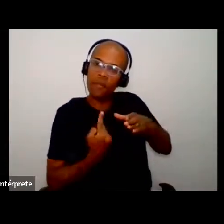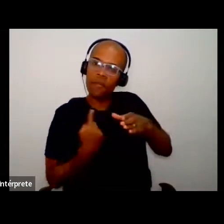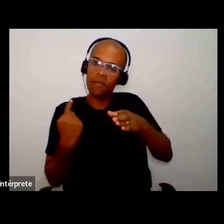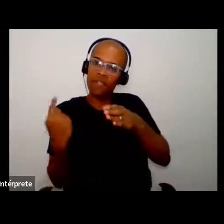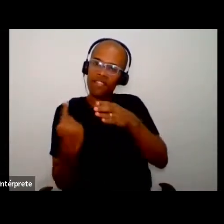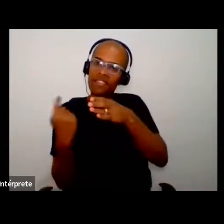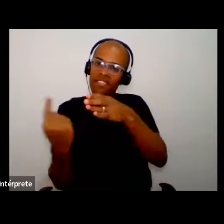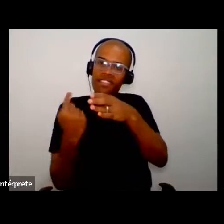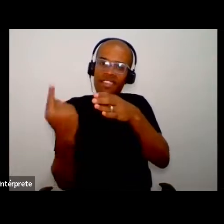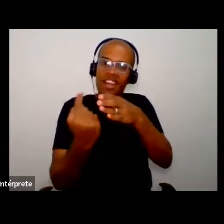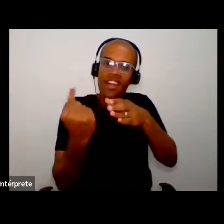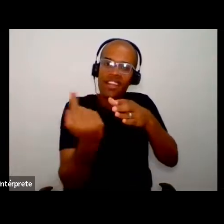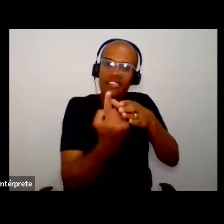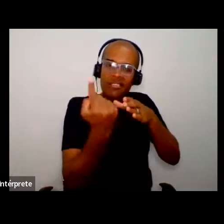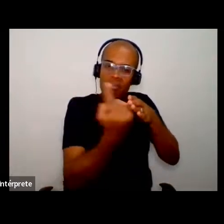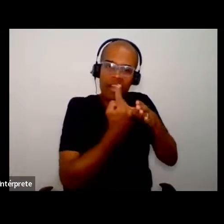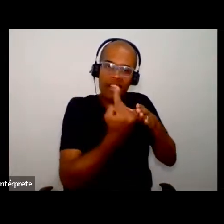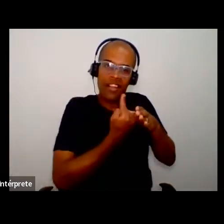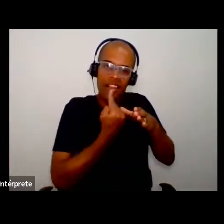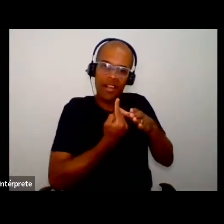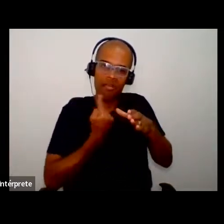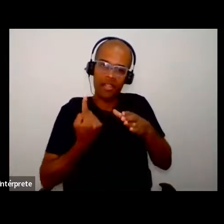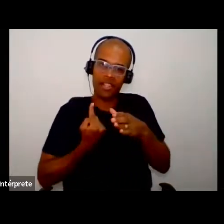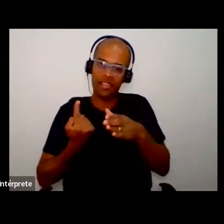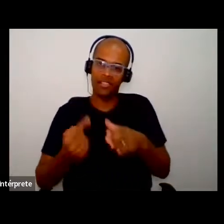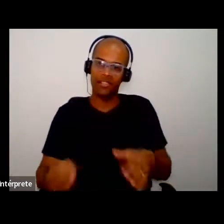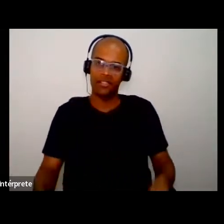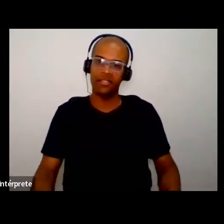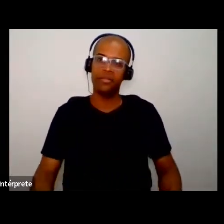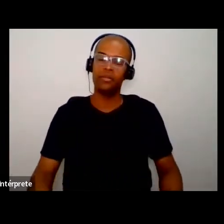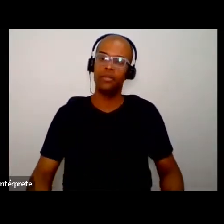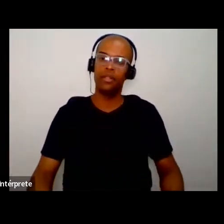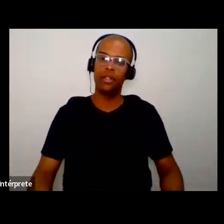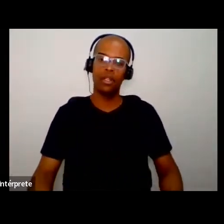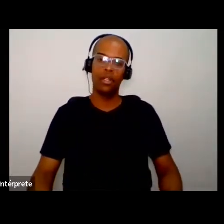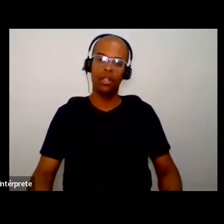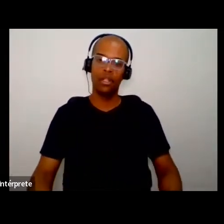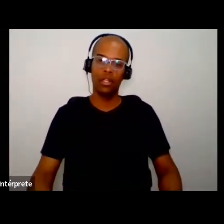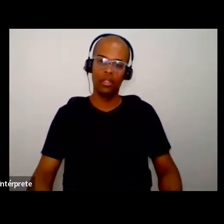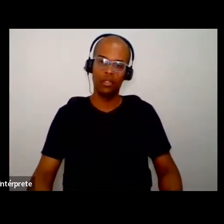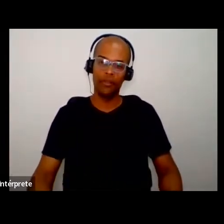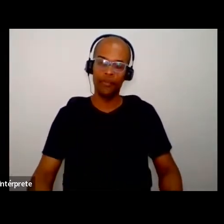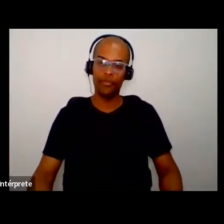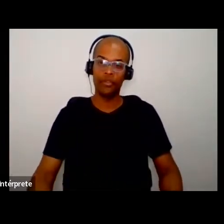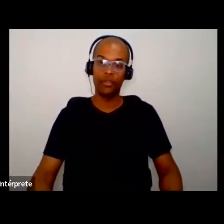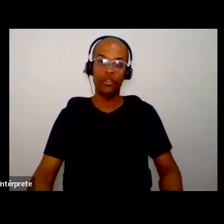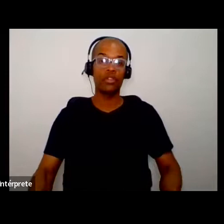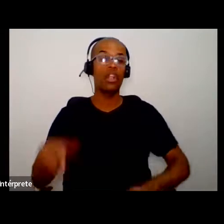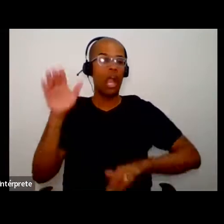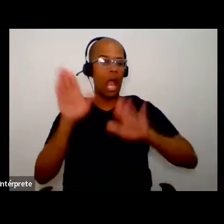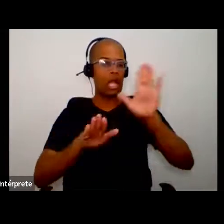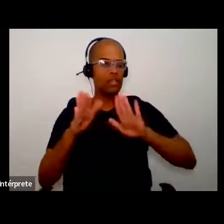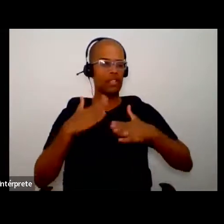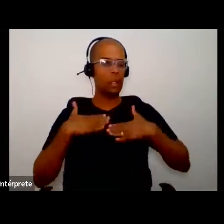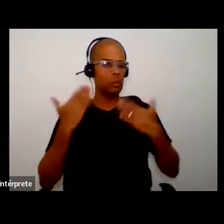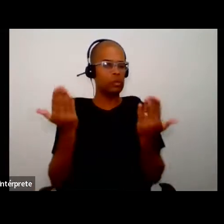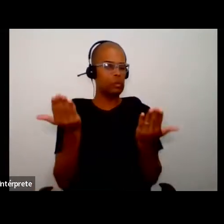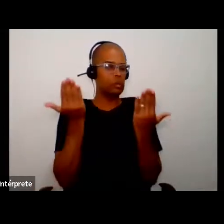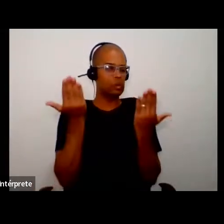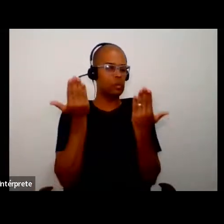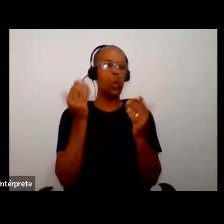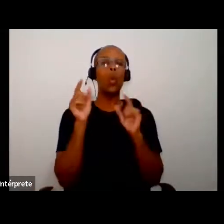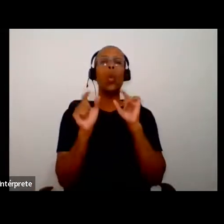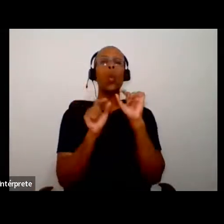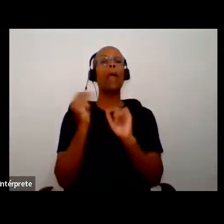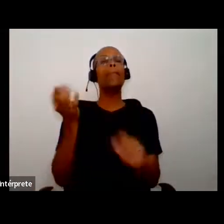peão, roda, peão, bambeia, peão. Muitas vezes, gente, eu me pergunto o que é